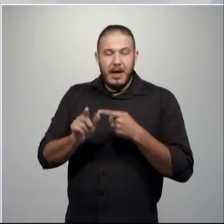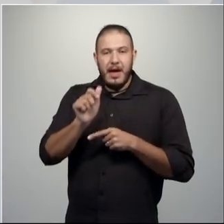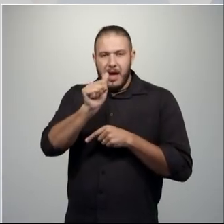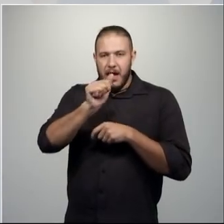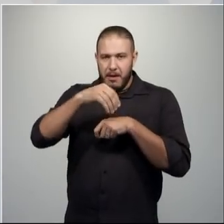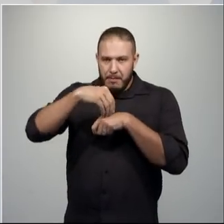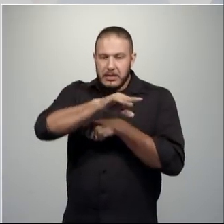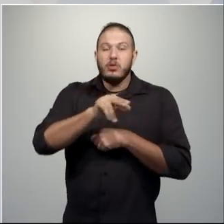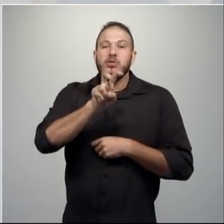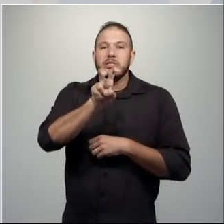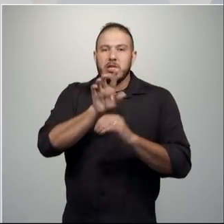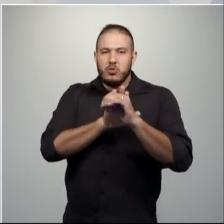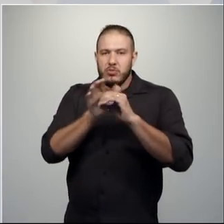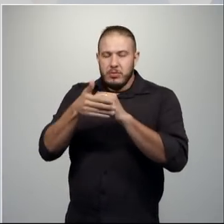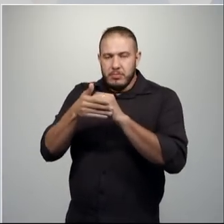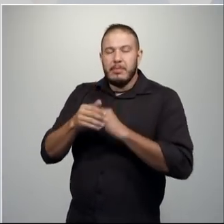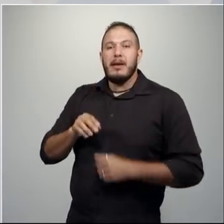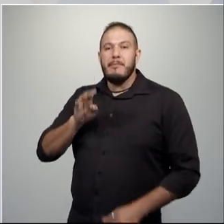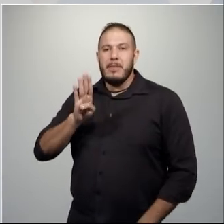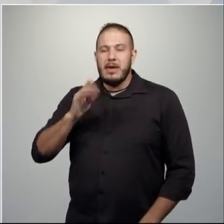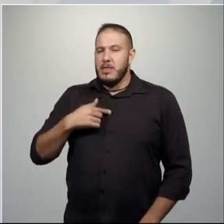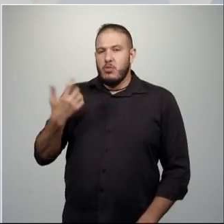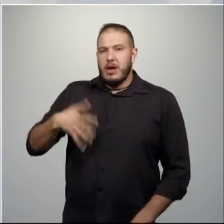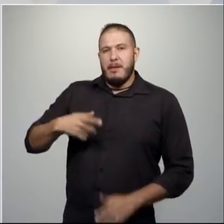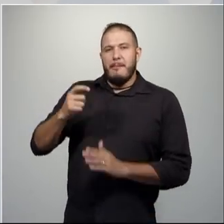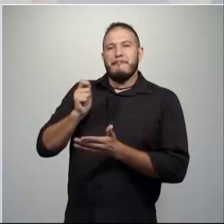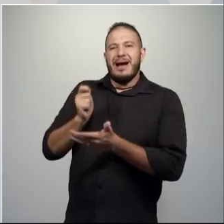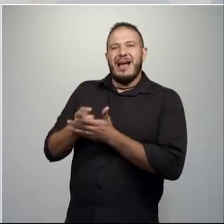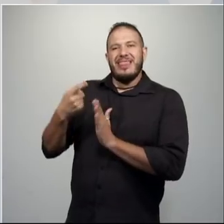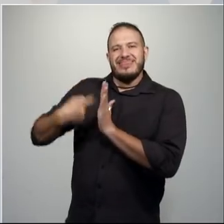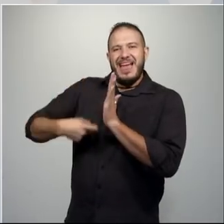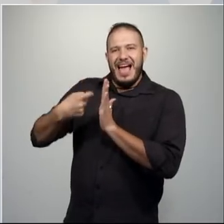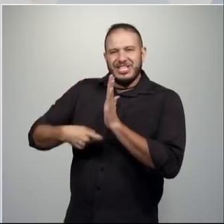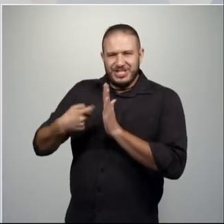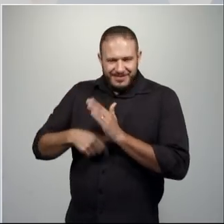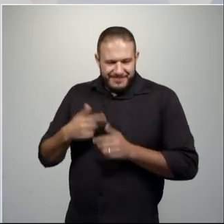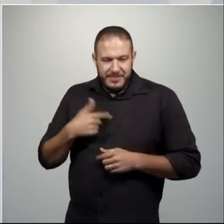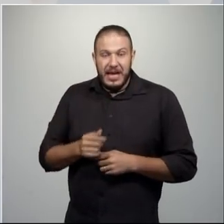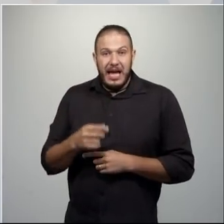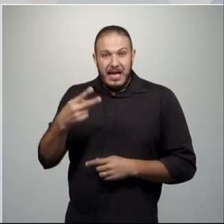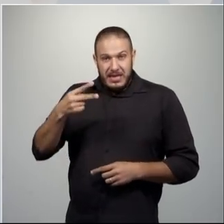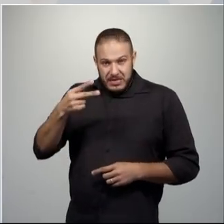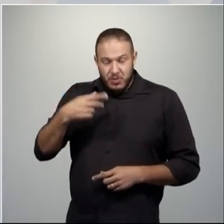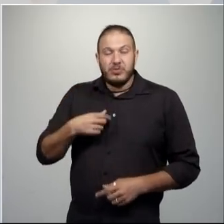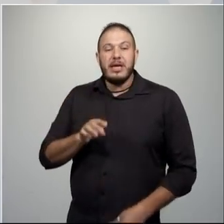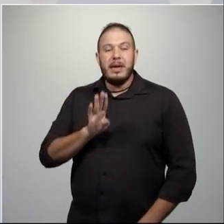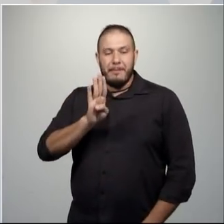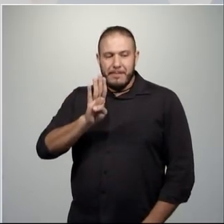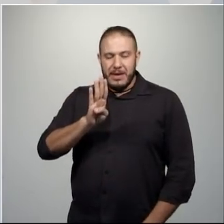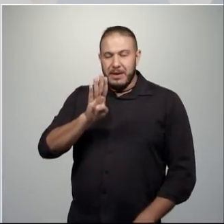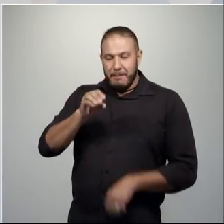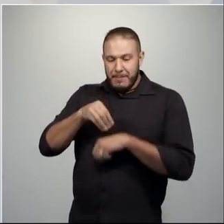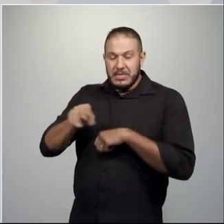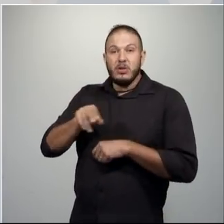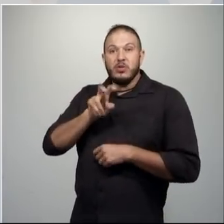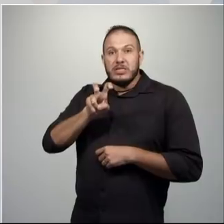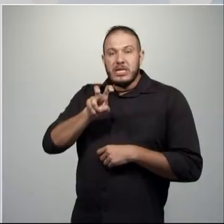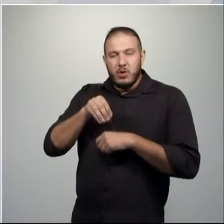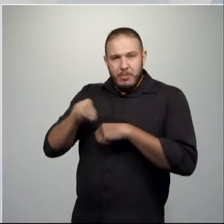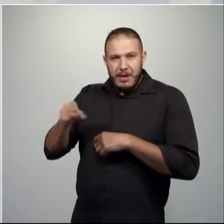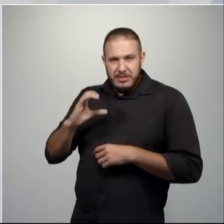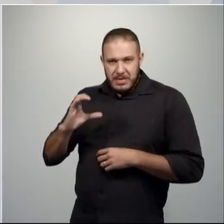5 bilhões para b e ele não quer pagar a taxa de mineração a segunda é bem mandando 5 bilhões pra ser e ele